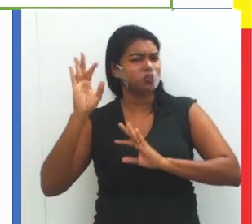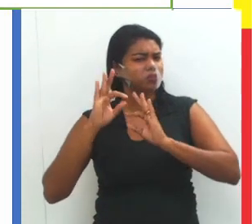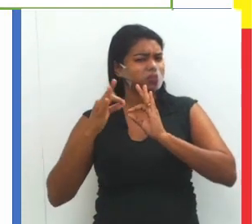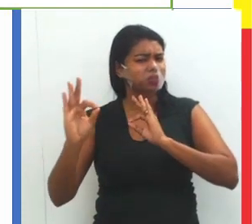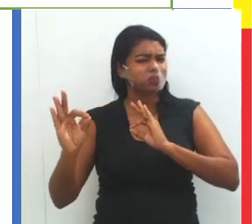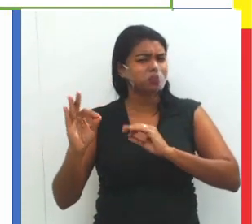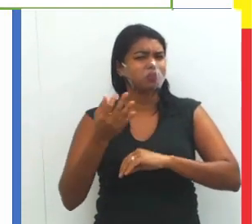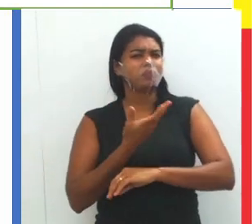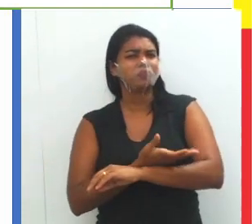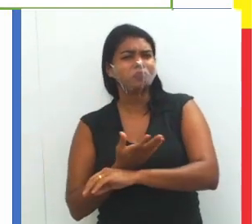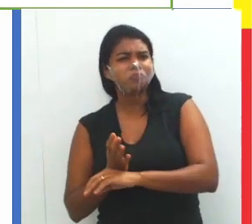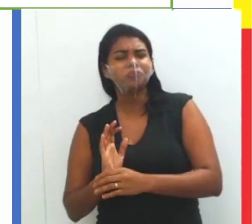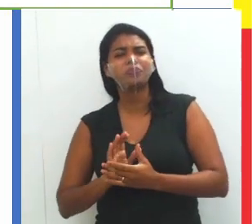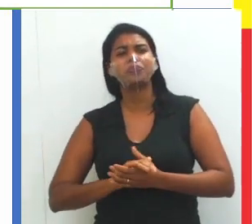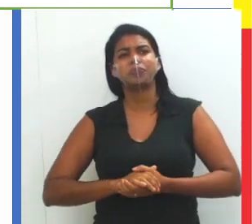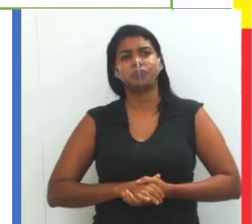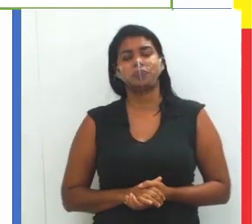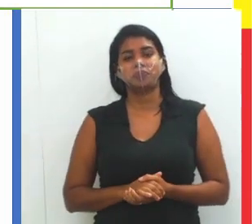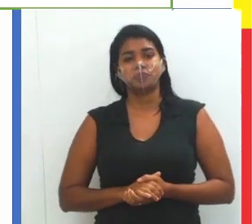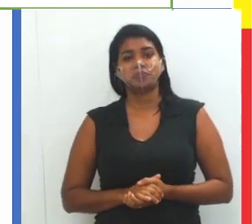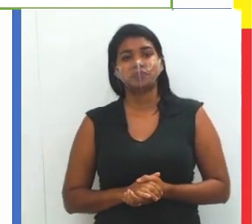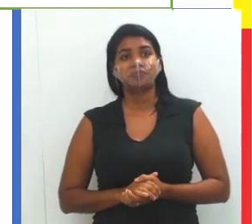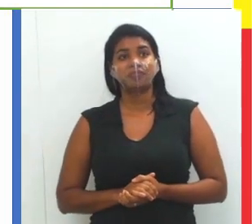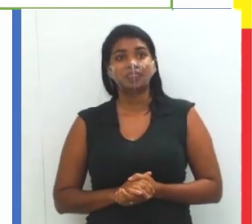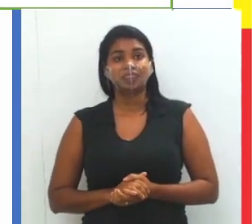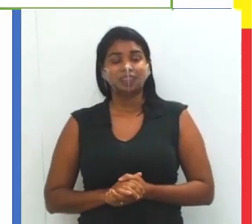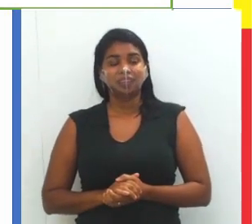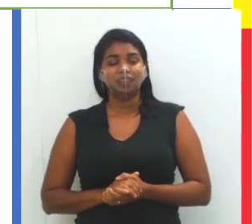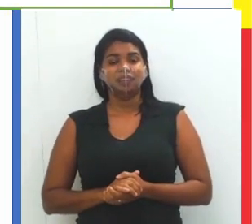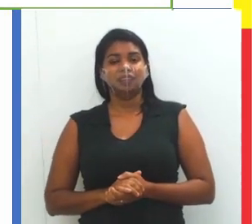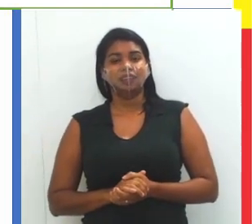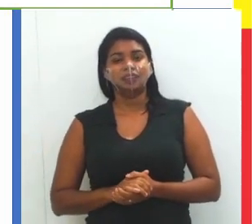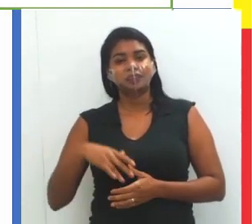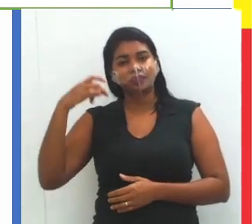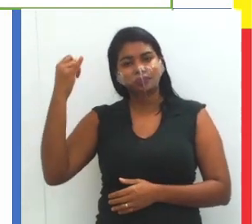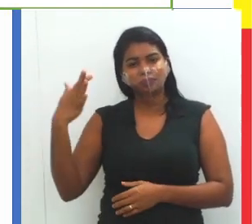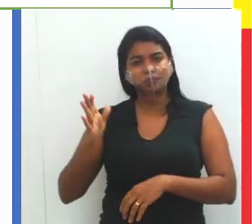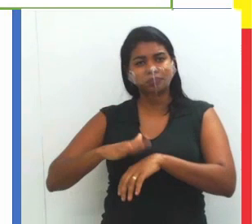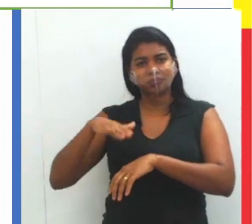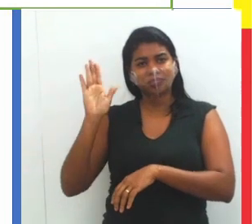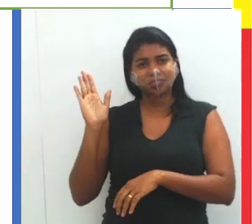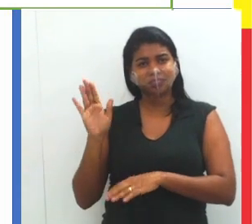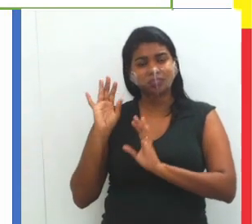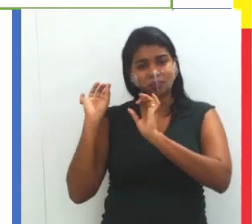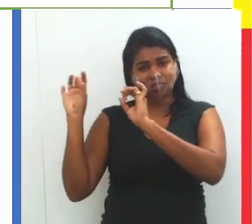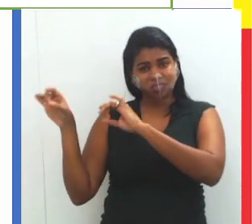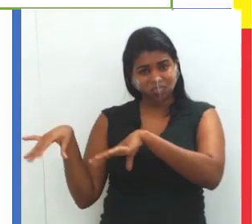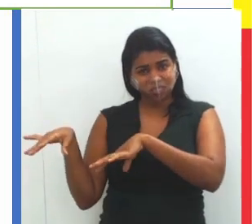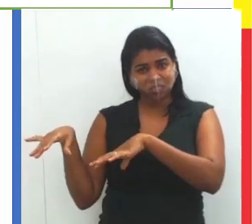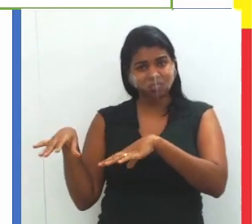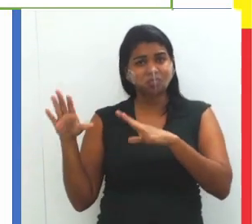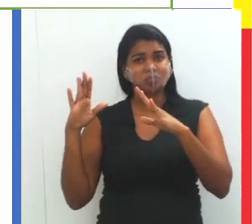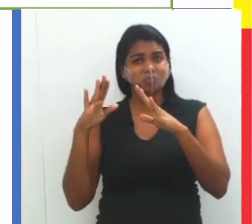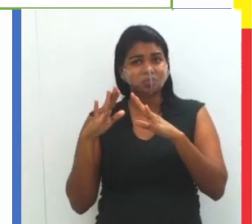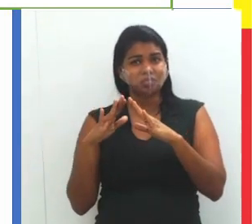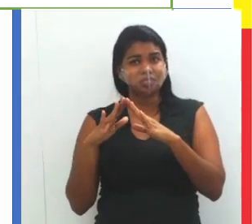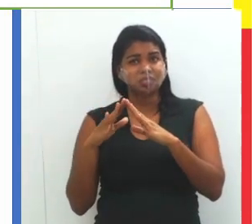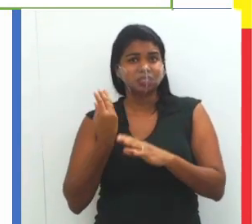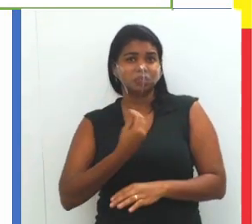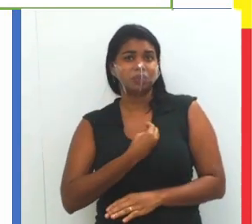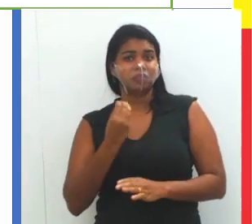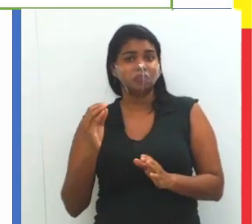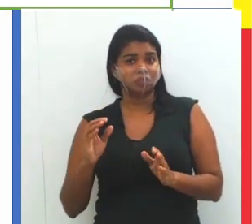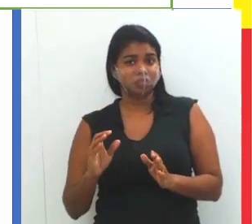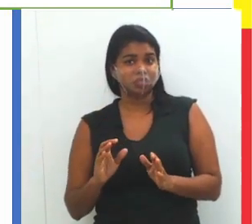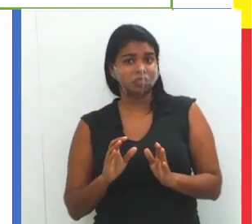aí, nessa fuga, né, que a gente pode dizer, mas essa fuga maior foi quando deixou a casa para uma festa no